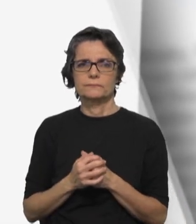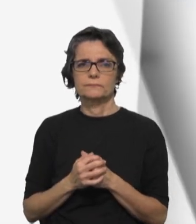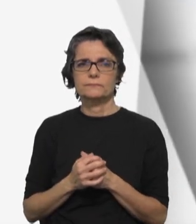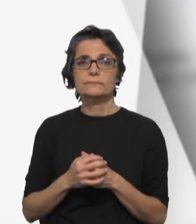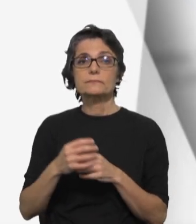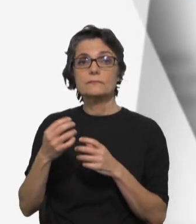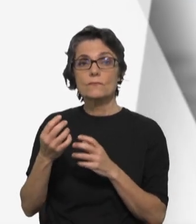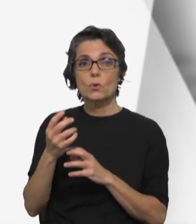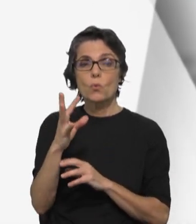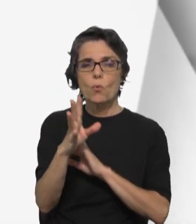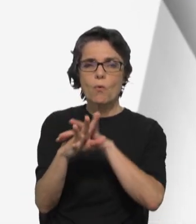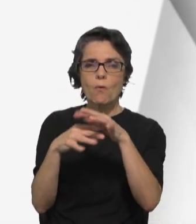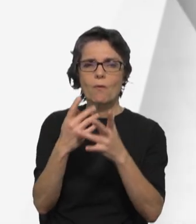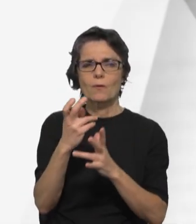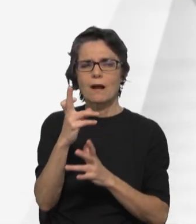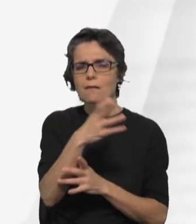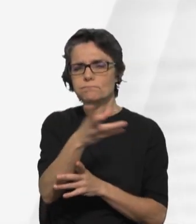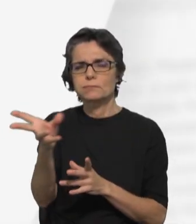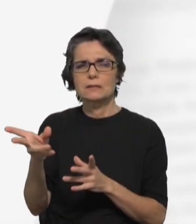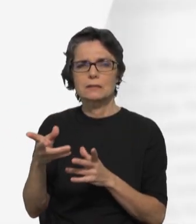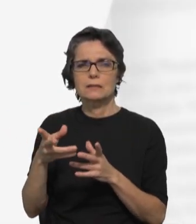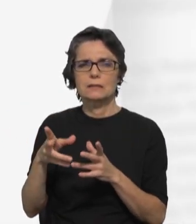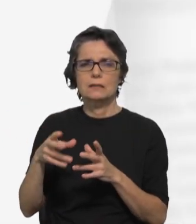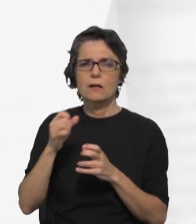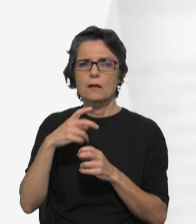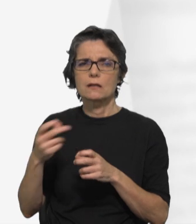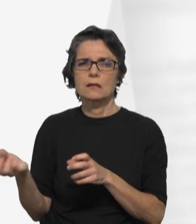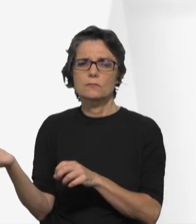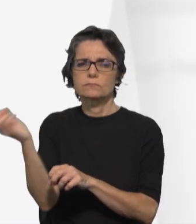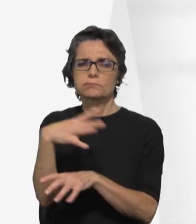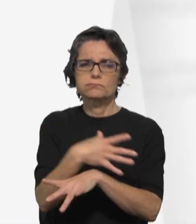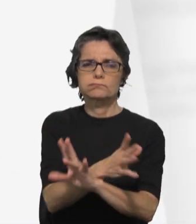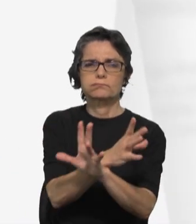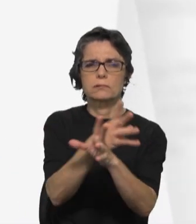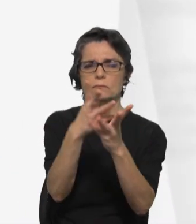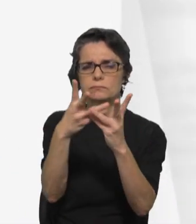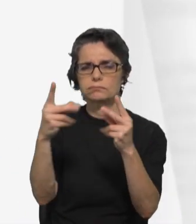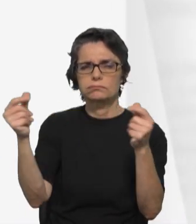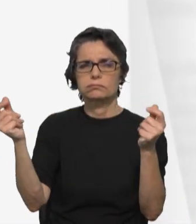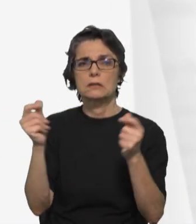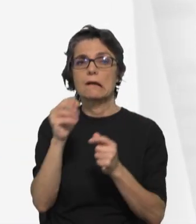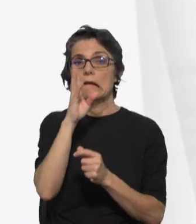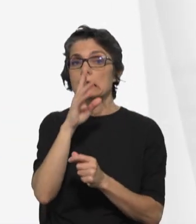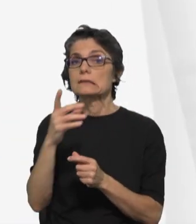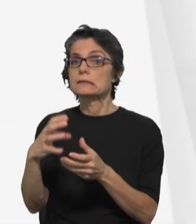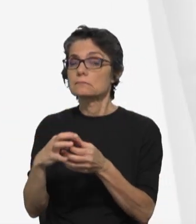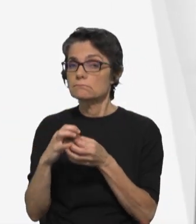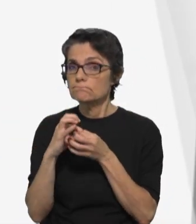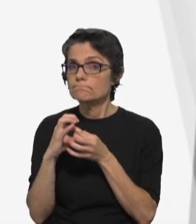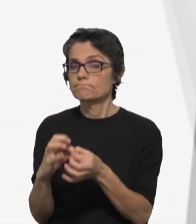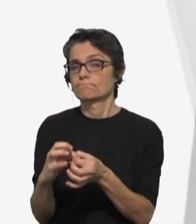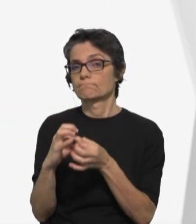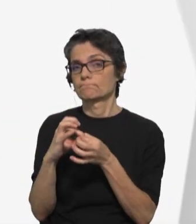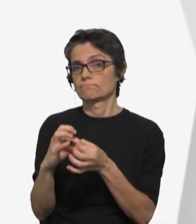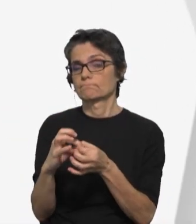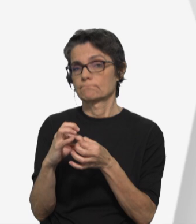Esses ramos apanham-nos, lançam-nos ao fogo e eles ardem. Se permanecerdes em mim e